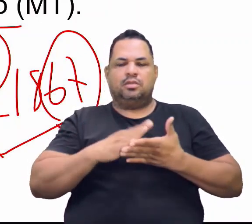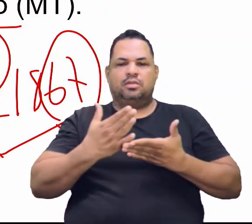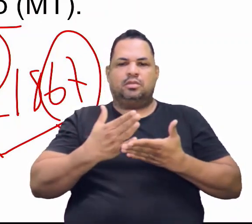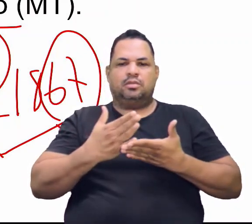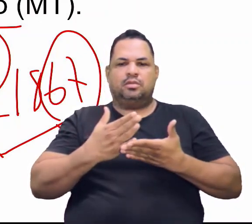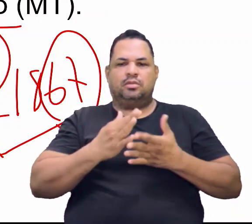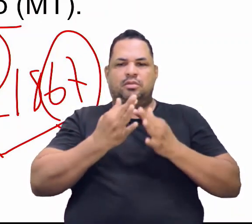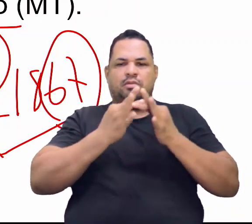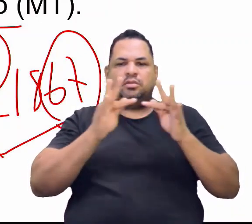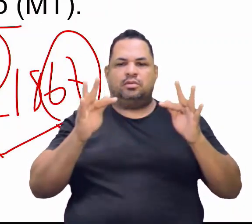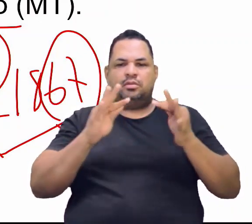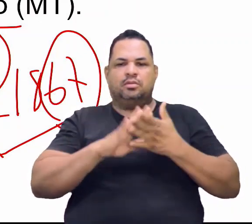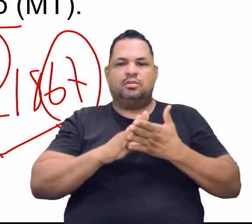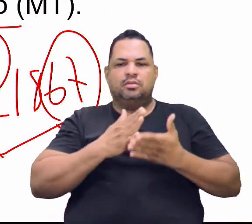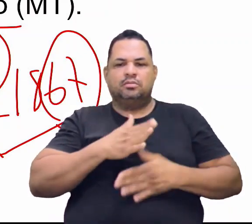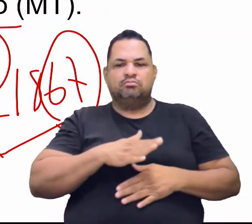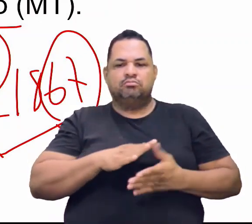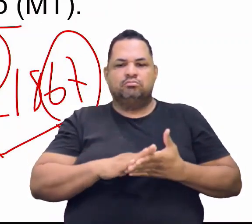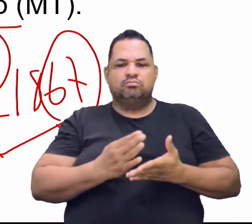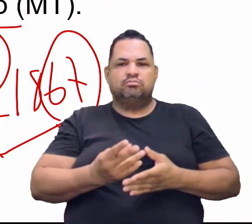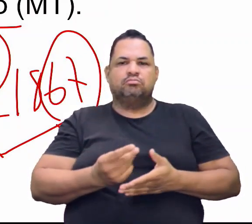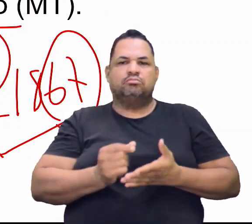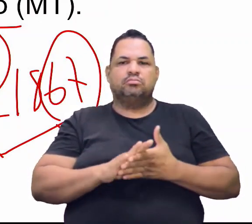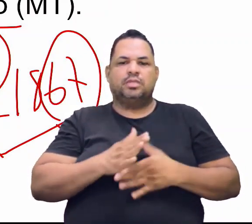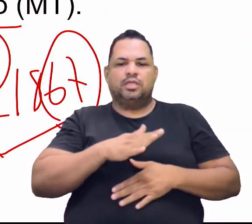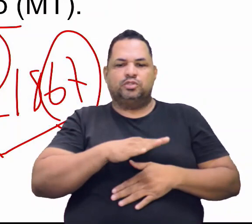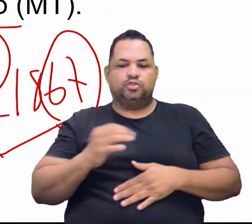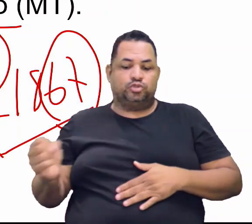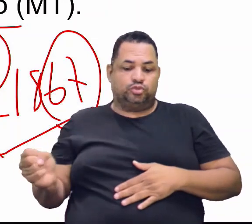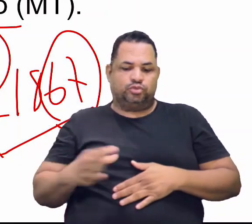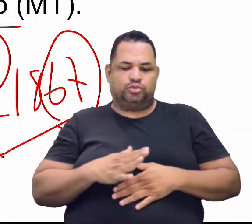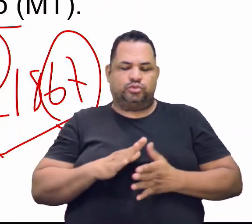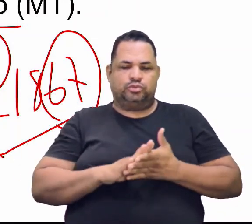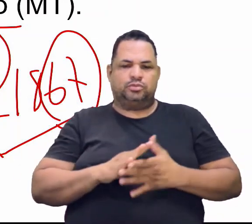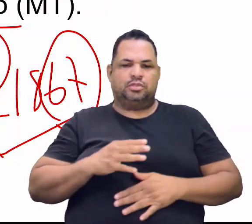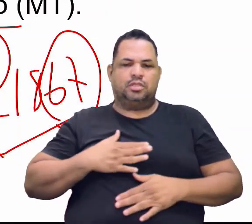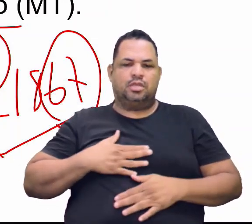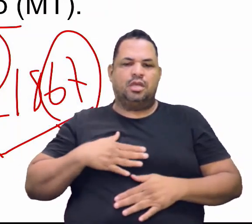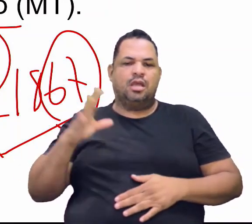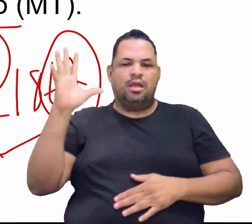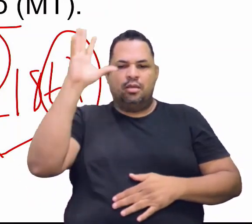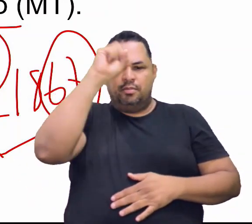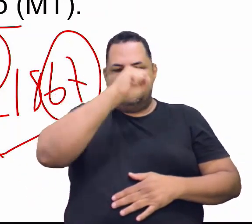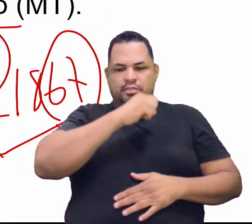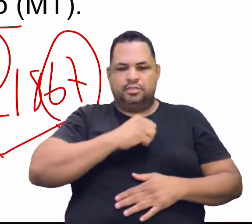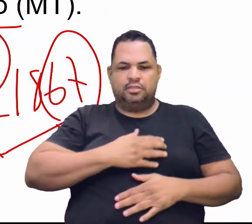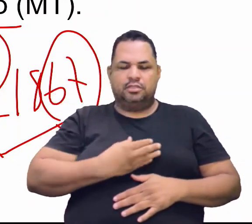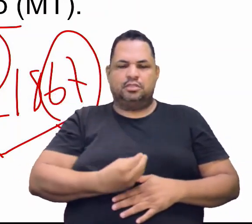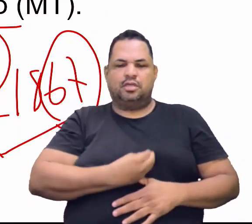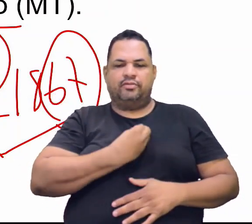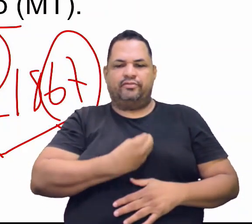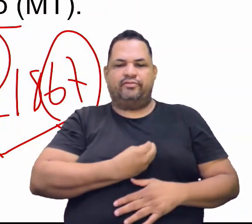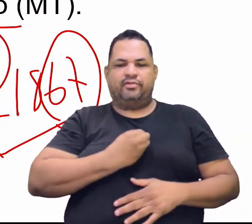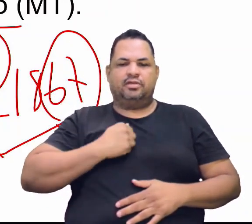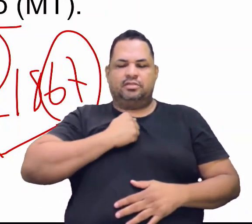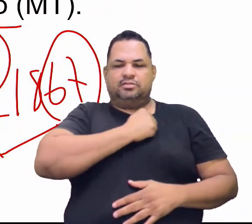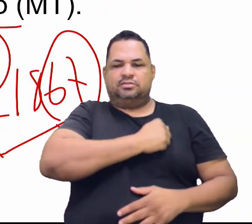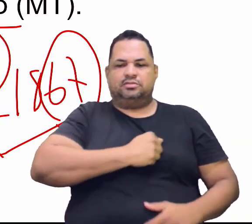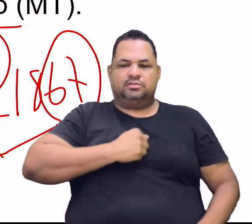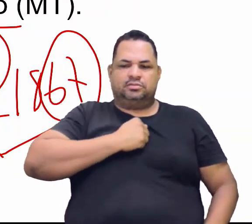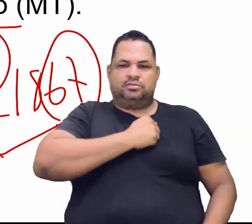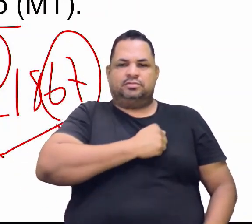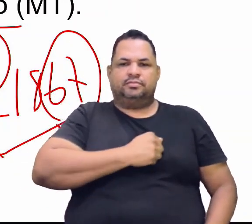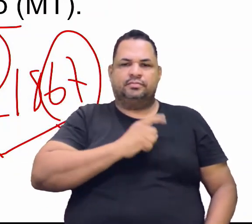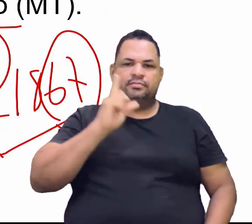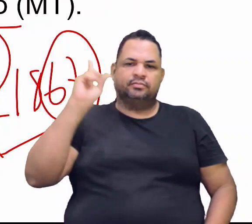desde cedo aprendi a viver de saudades. Sabiam? Na verdade, então, o nome dele é esse daqui,